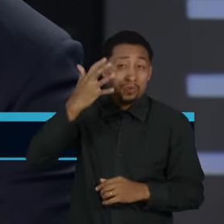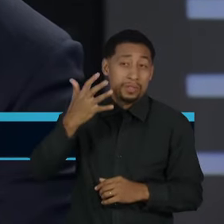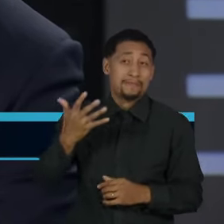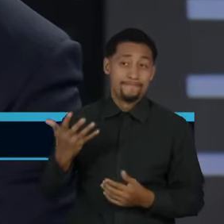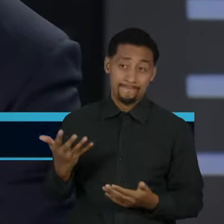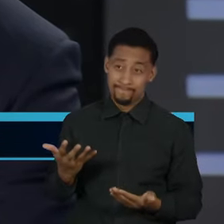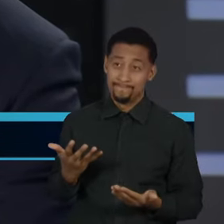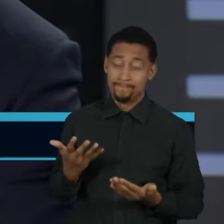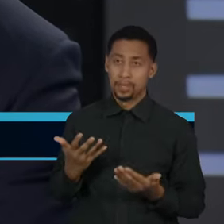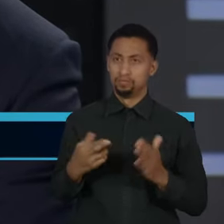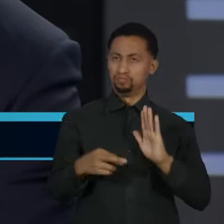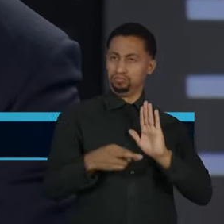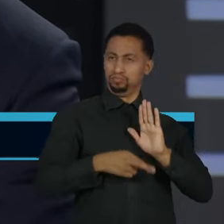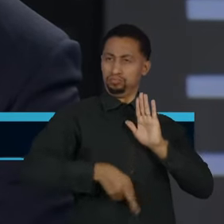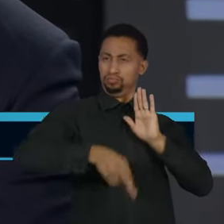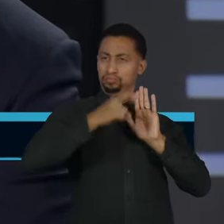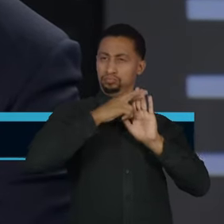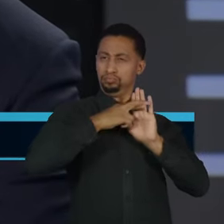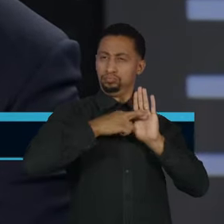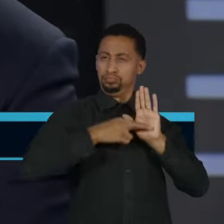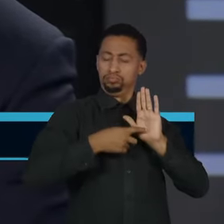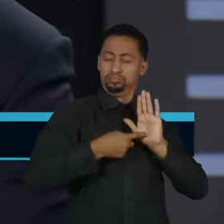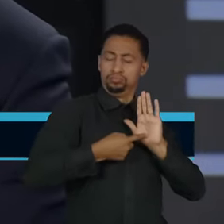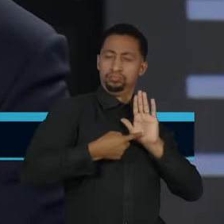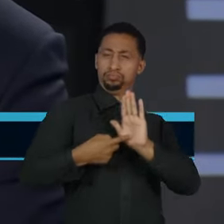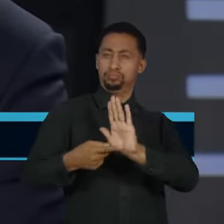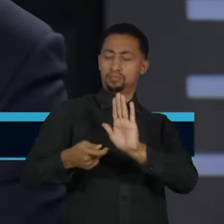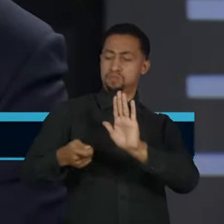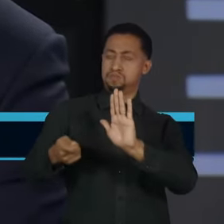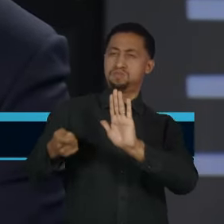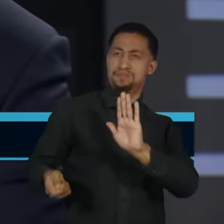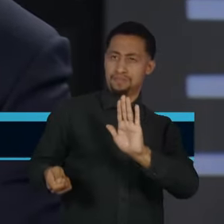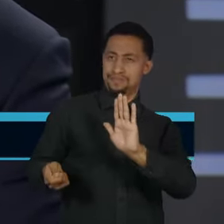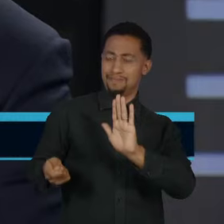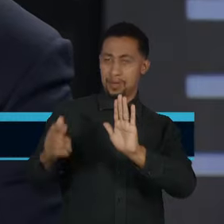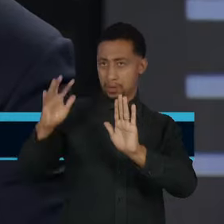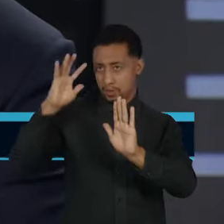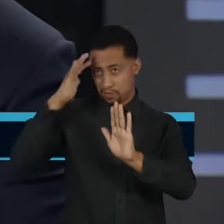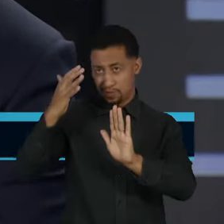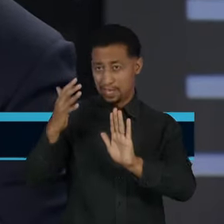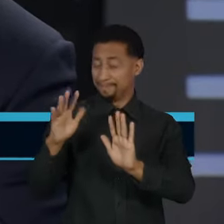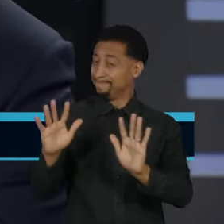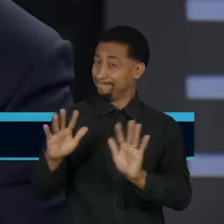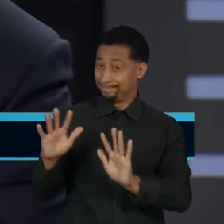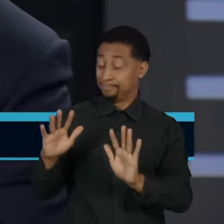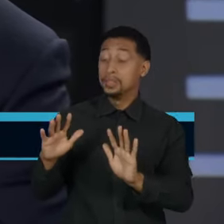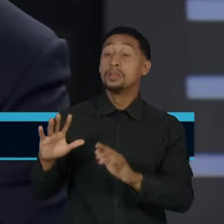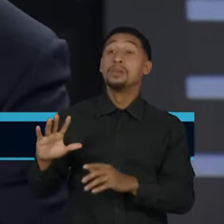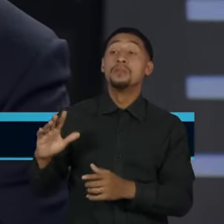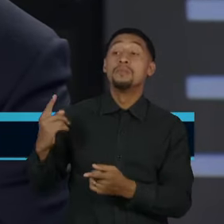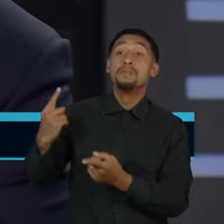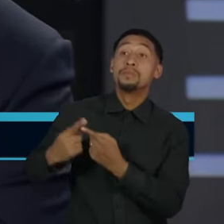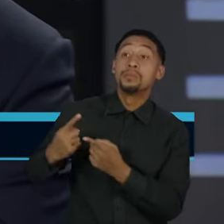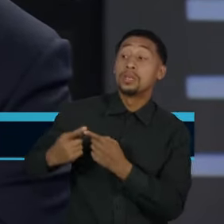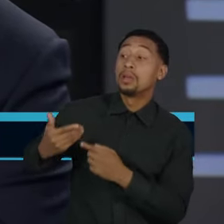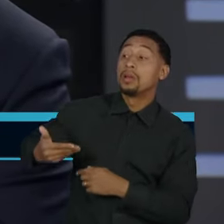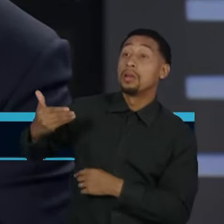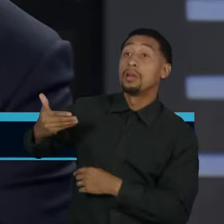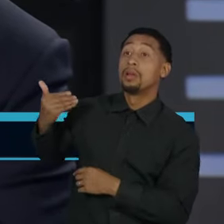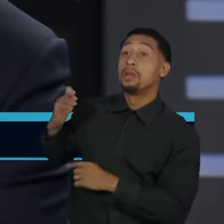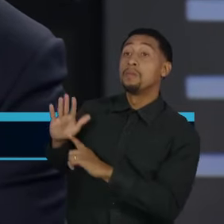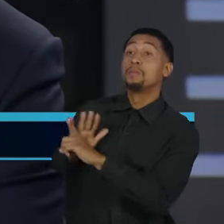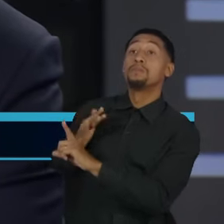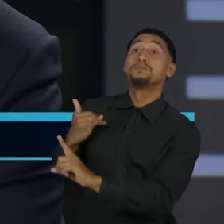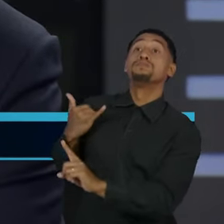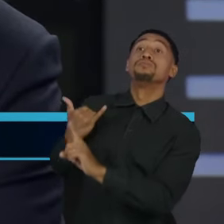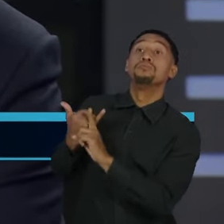problema partindo pelo resultado e não pela origem, né? Eu acho que mais prudente que a gente faça